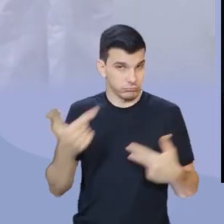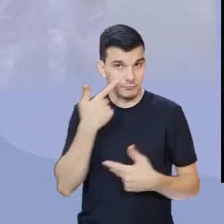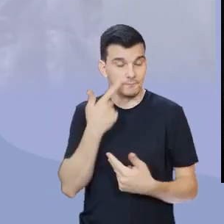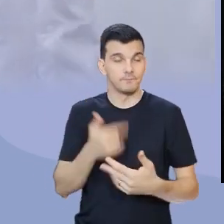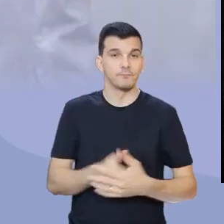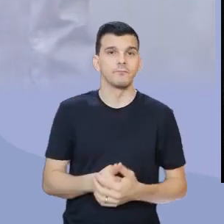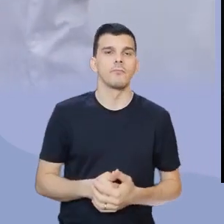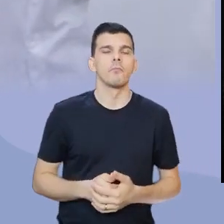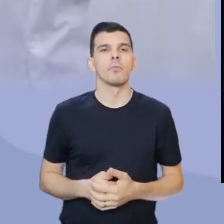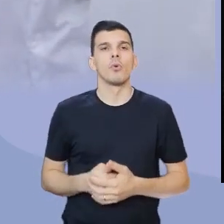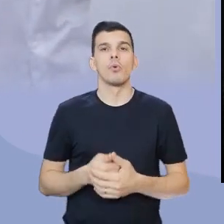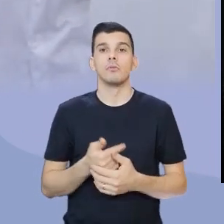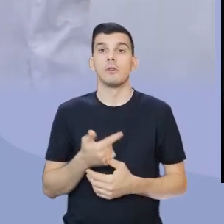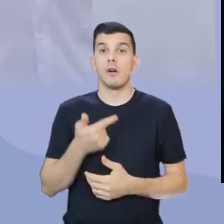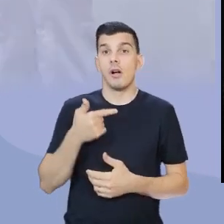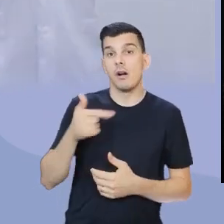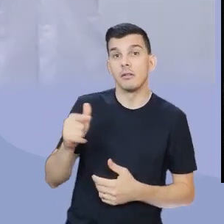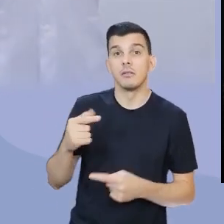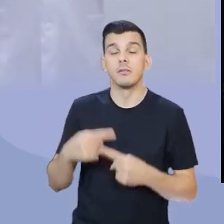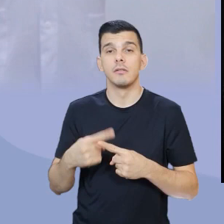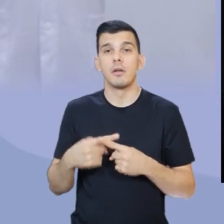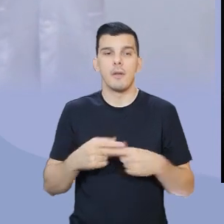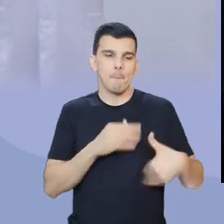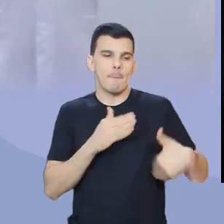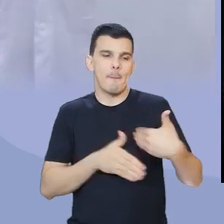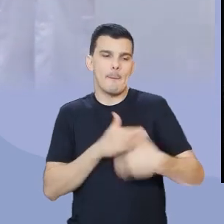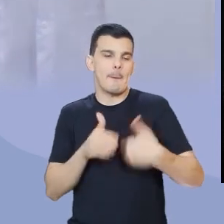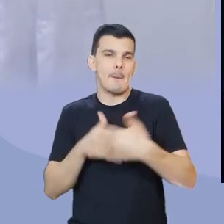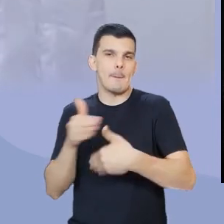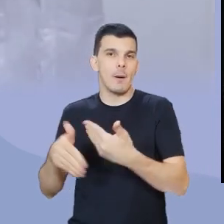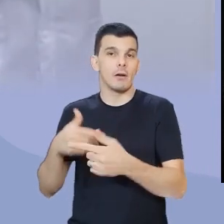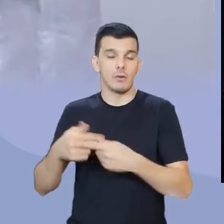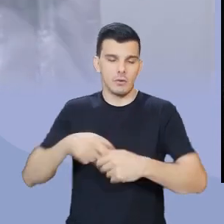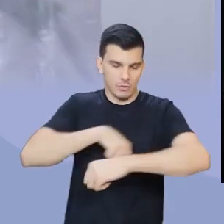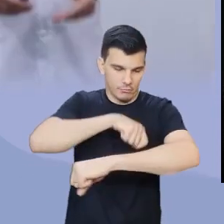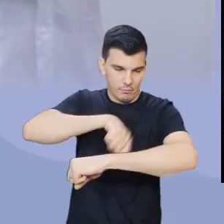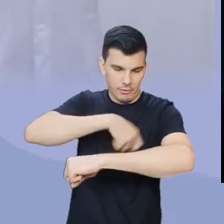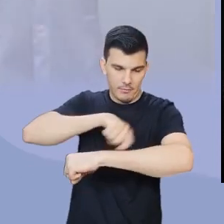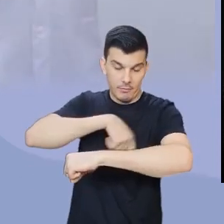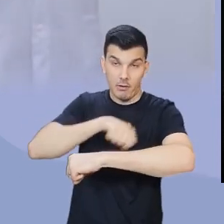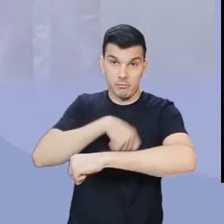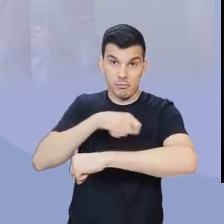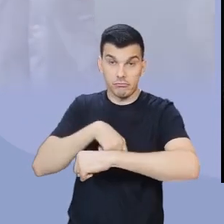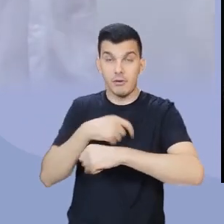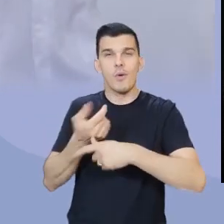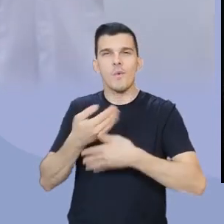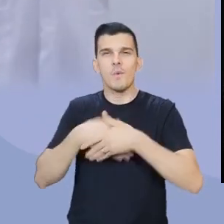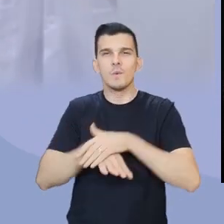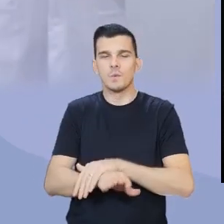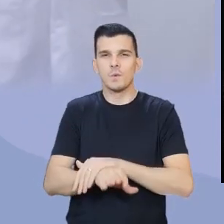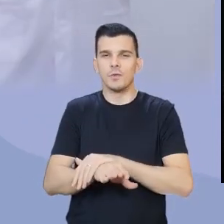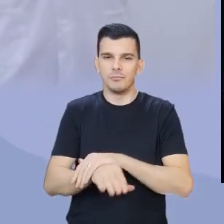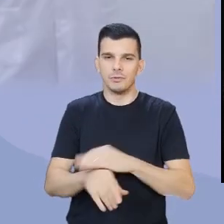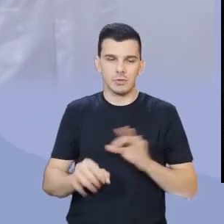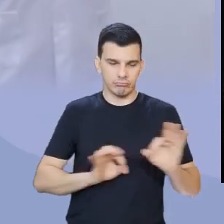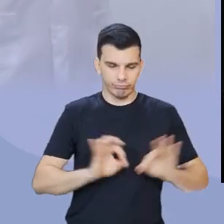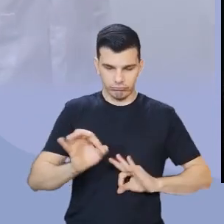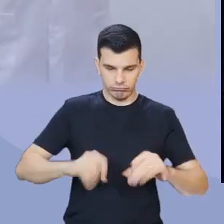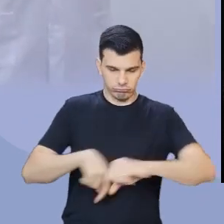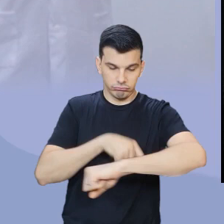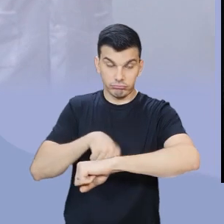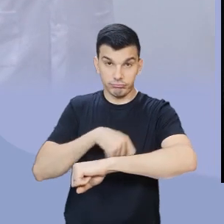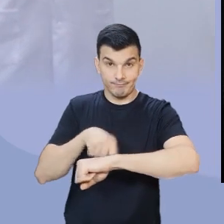tal. E o restante é perdido no processamento culinário e nos hábitos alimentares, né? Lá na